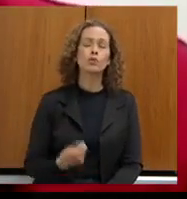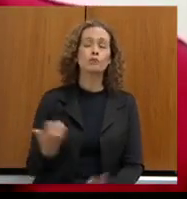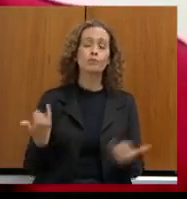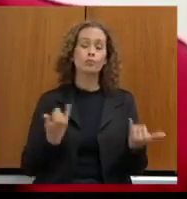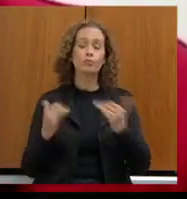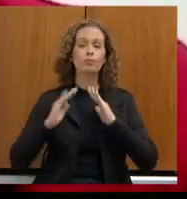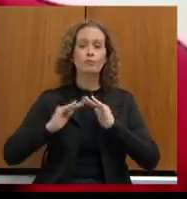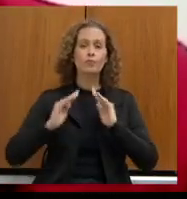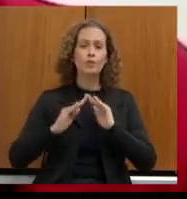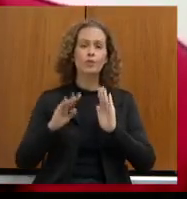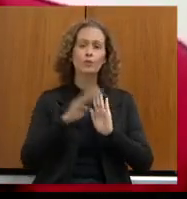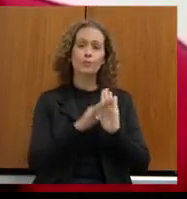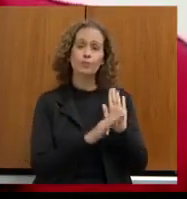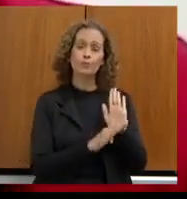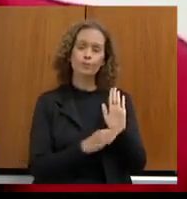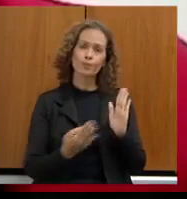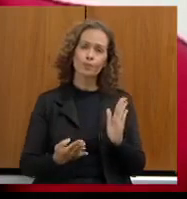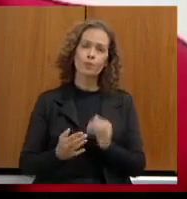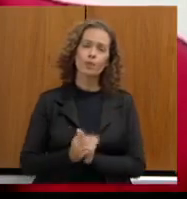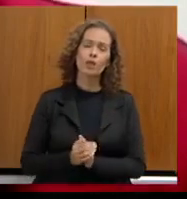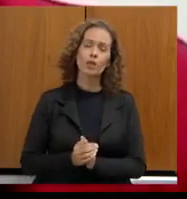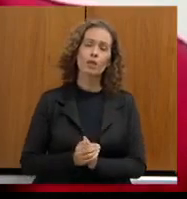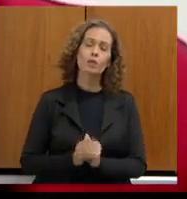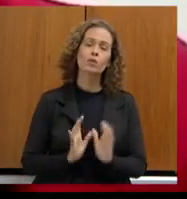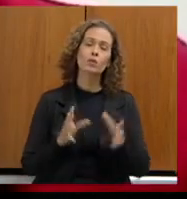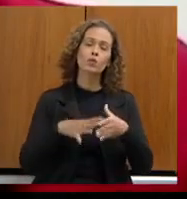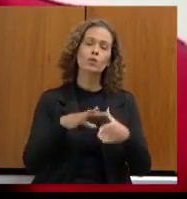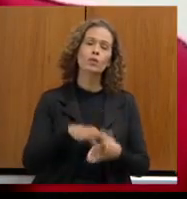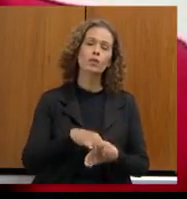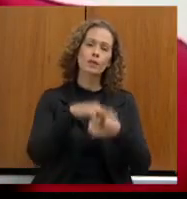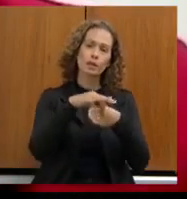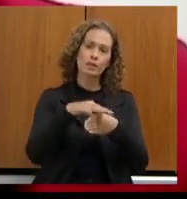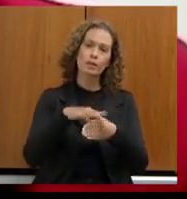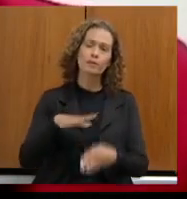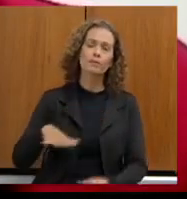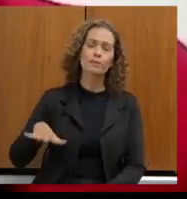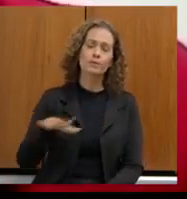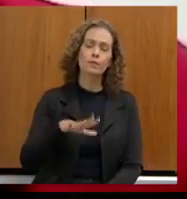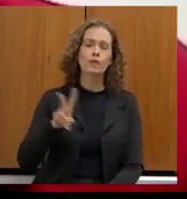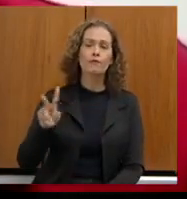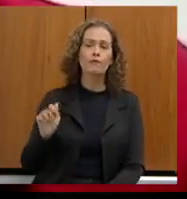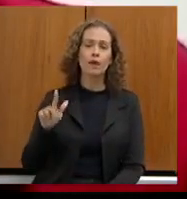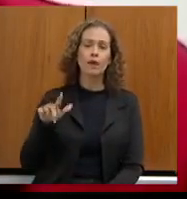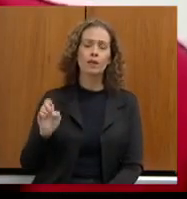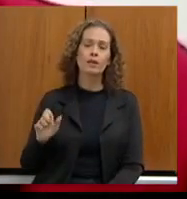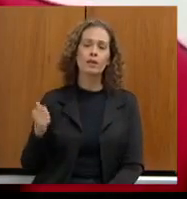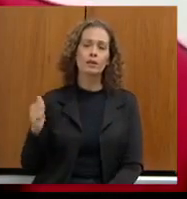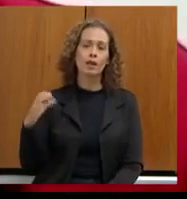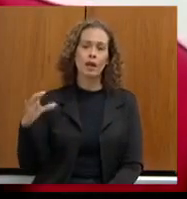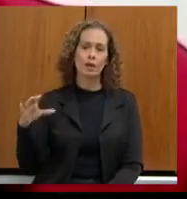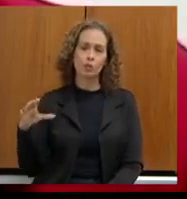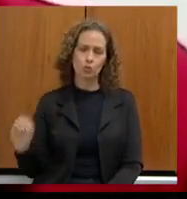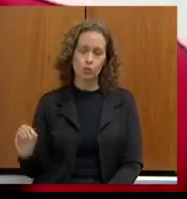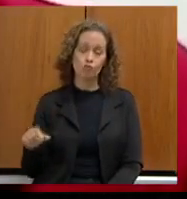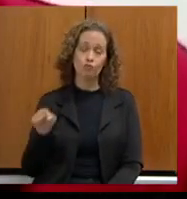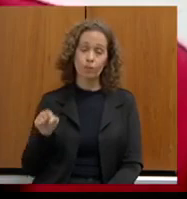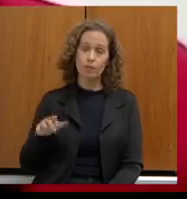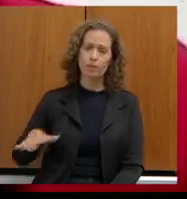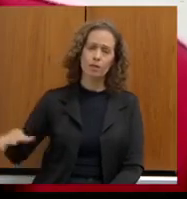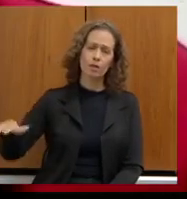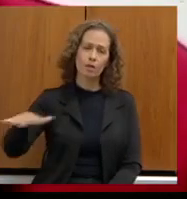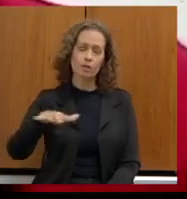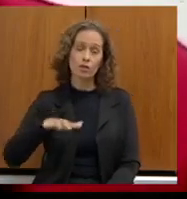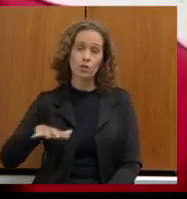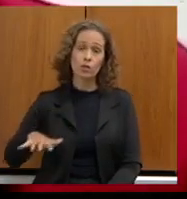recebendo aqui por parte das lideranças aqui da região do Vale igual vamo doação 2ª região metropolitana